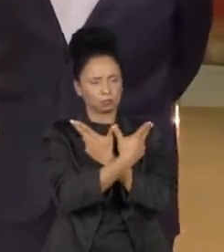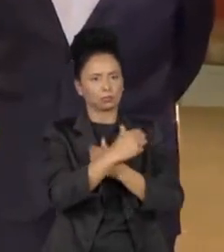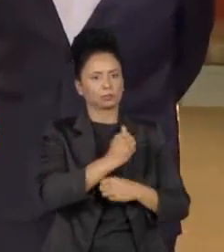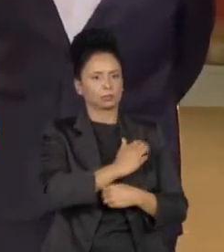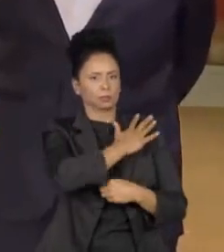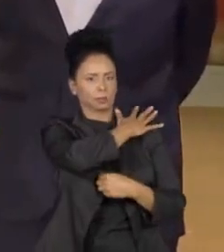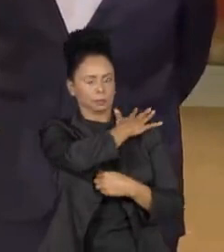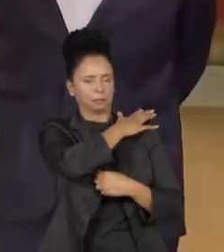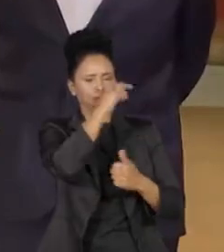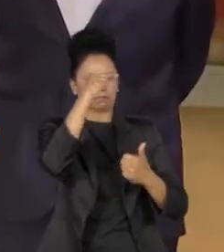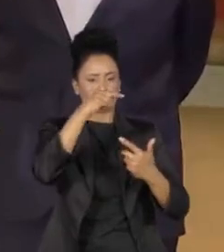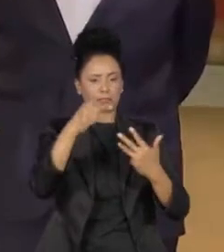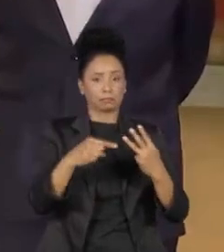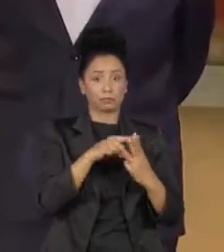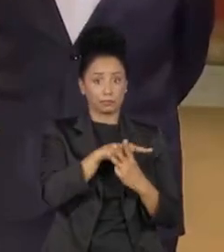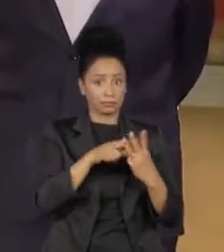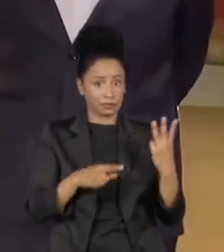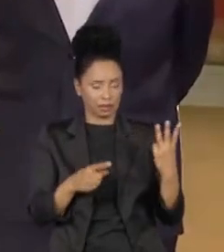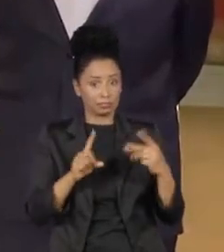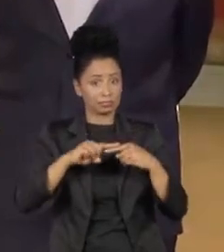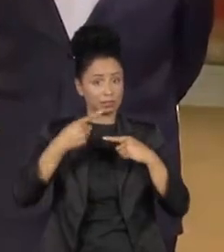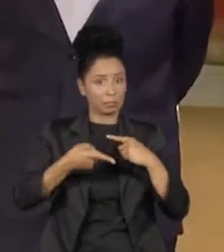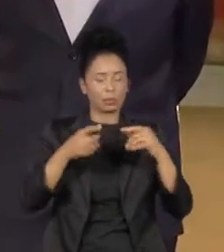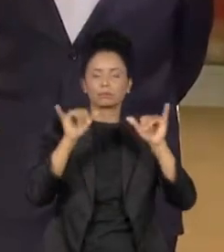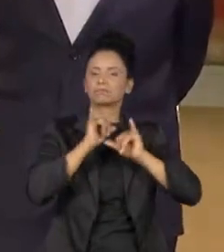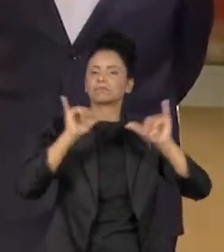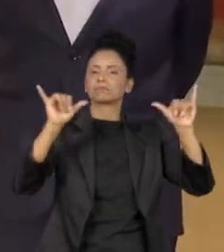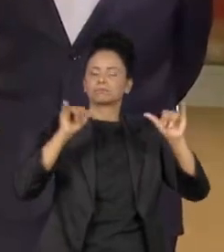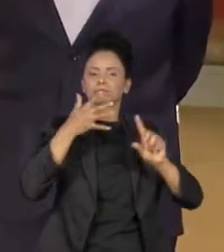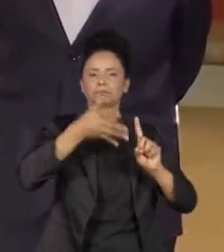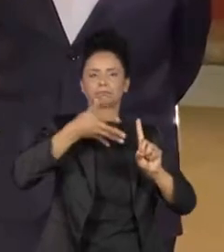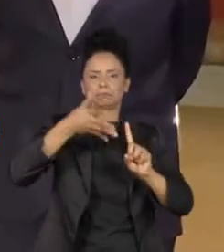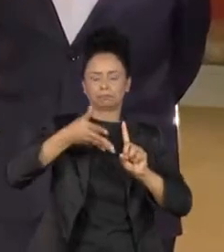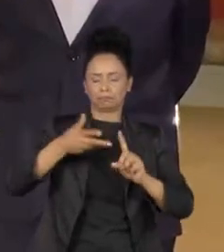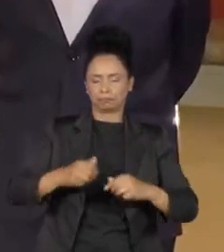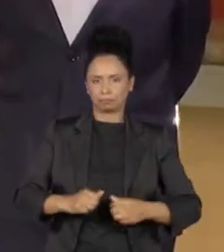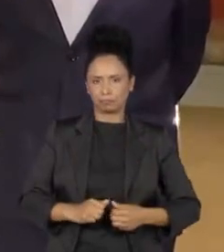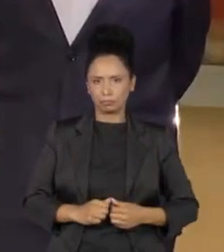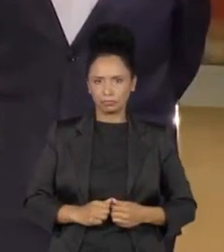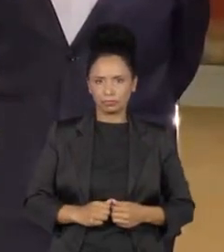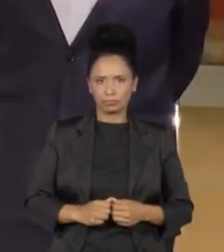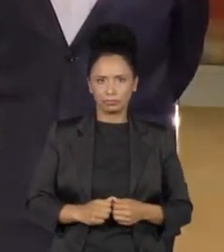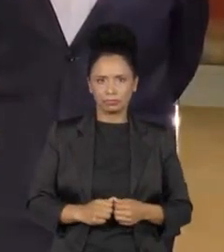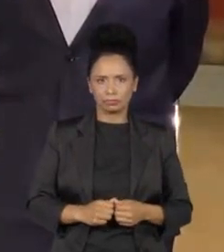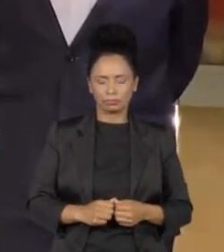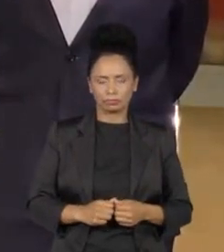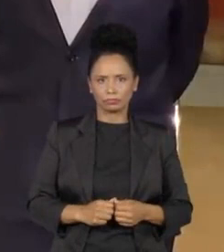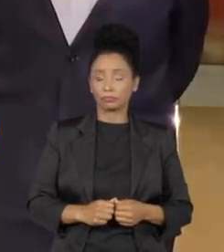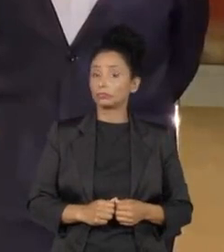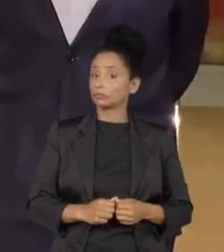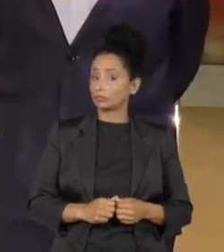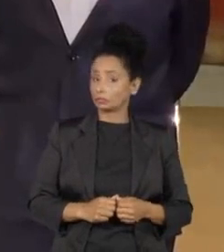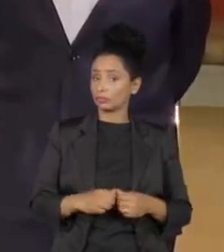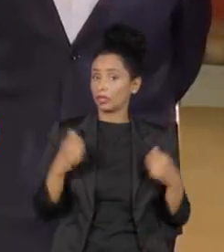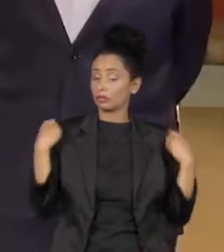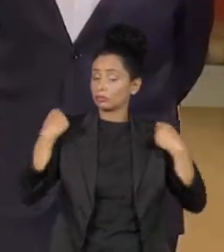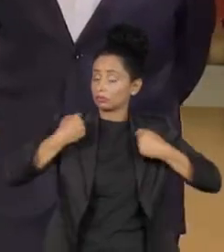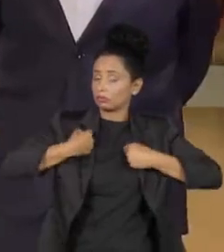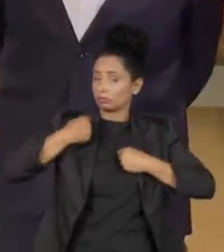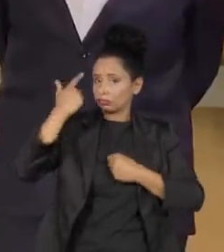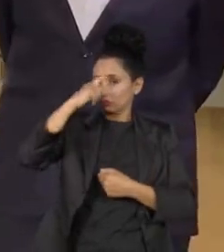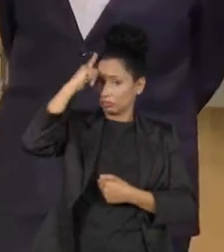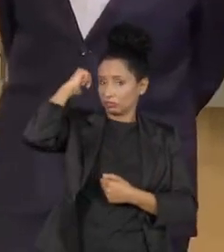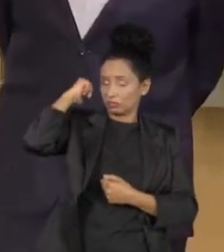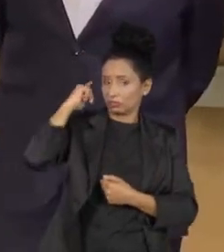Neto, e logo depois fez um pronunciamento. Não surpreende, o senhor Alexandre de Moraes simplesmente